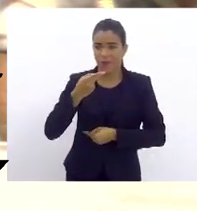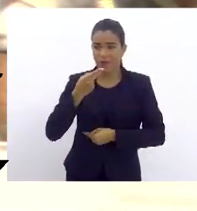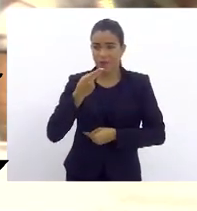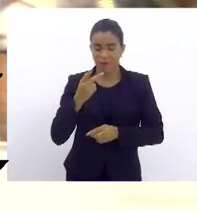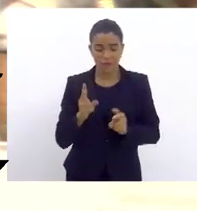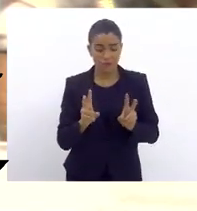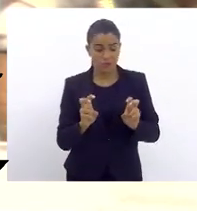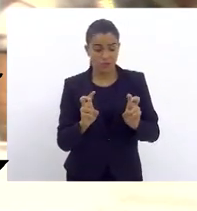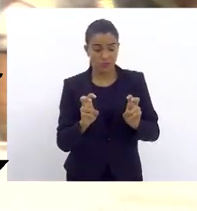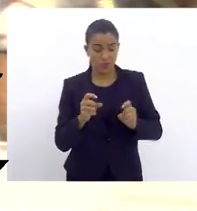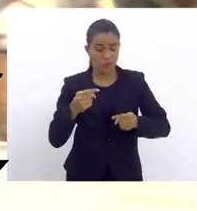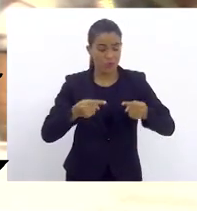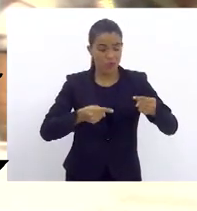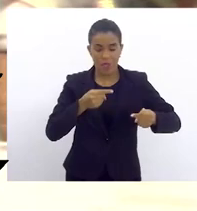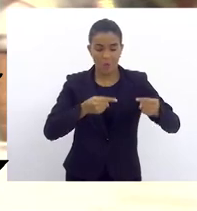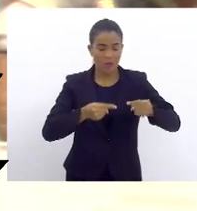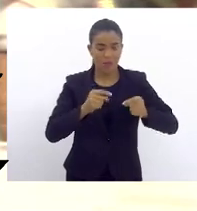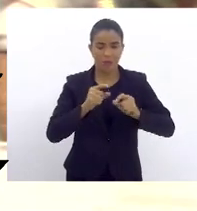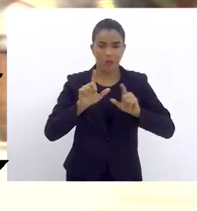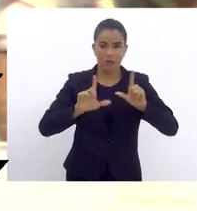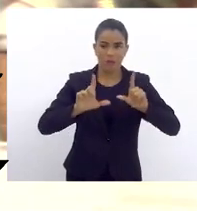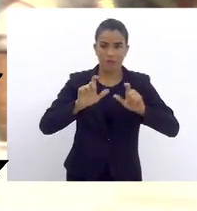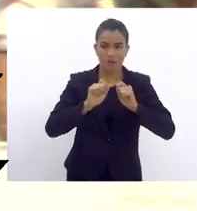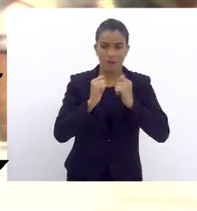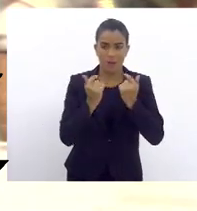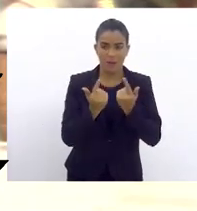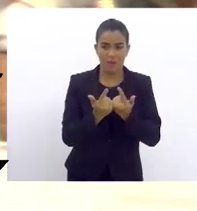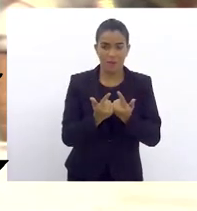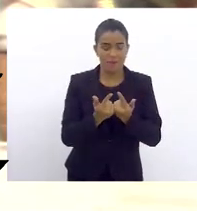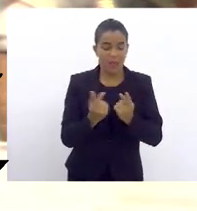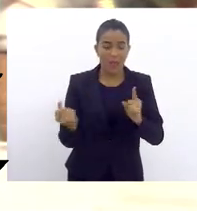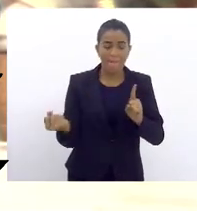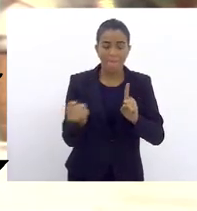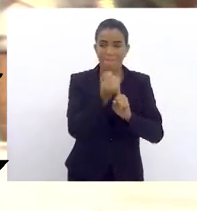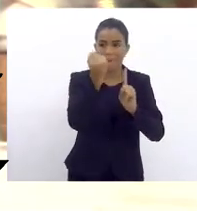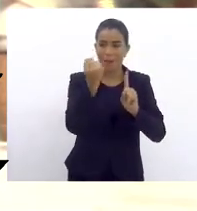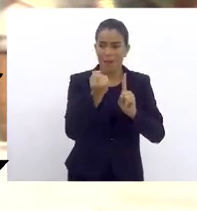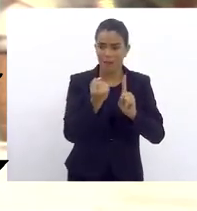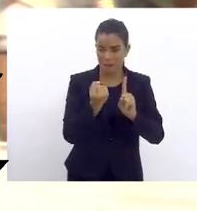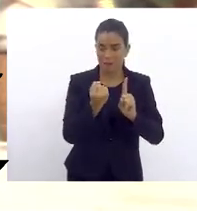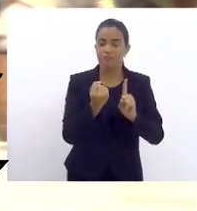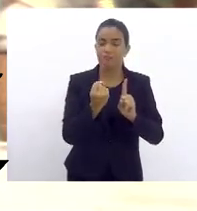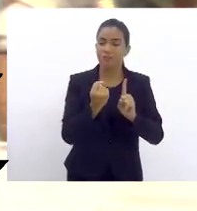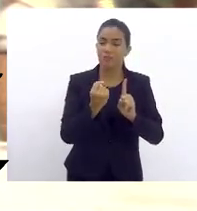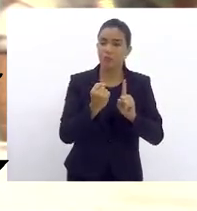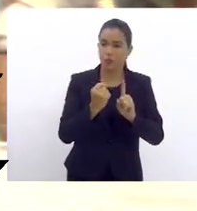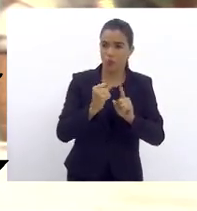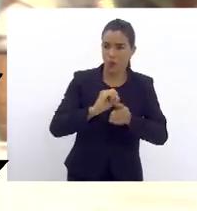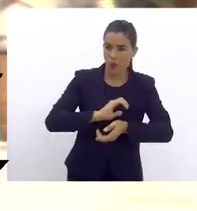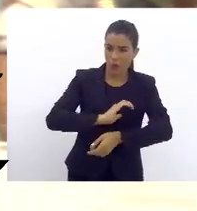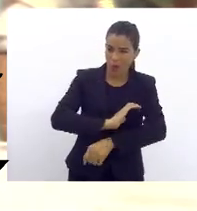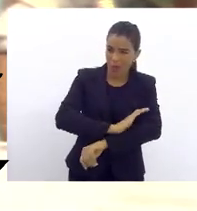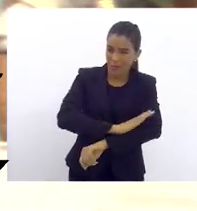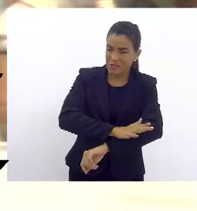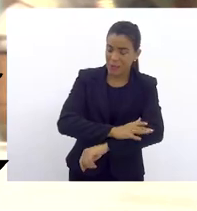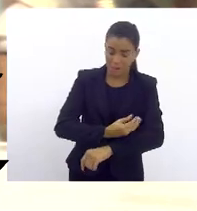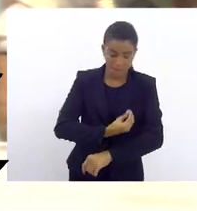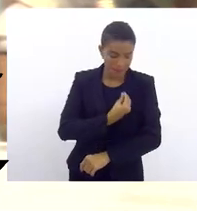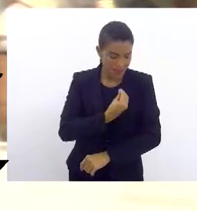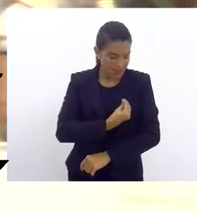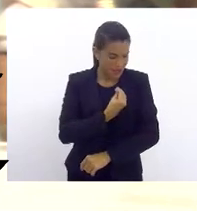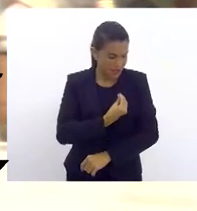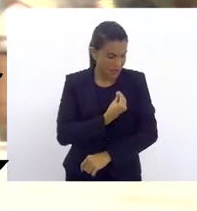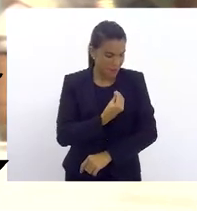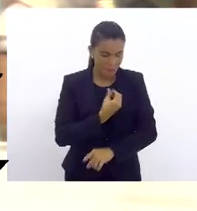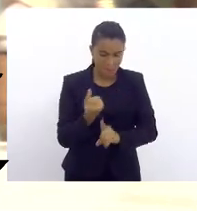aquilo não debate para TV alérgica né que as marcas do racismo são tão presentes né da escravidão é tão presente que marca